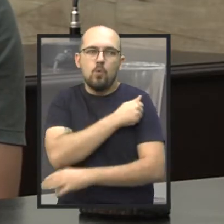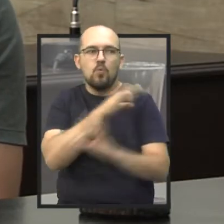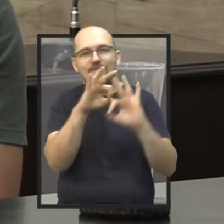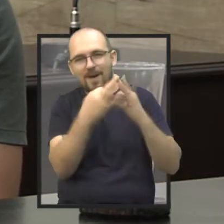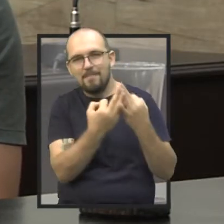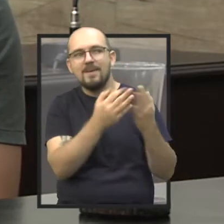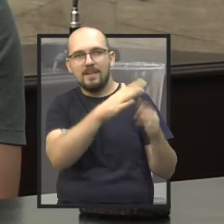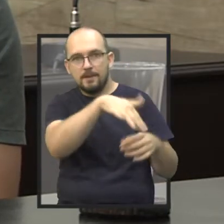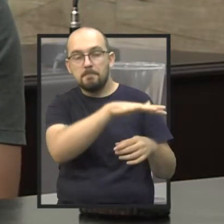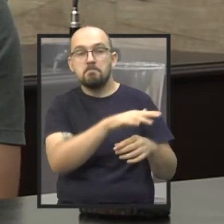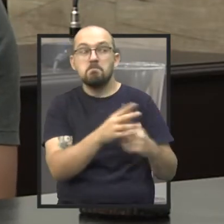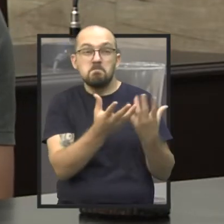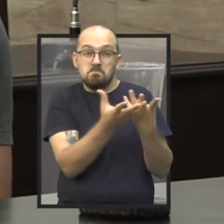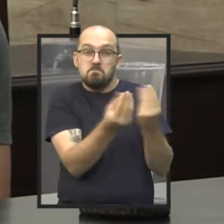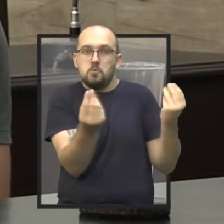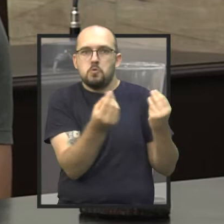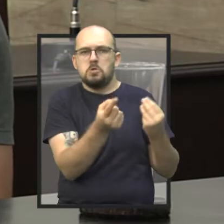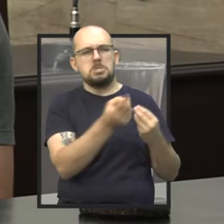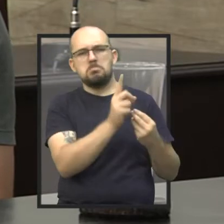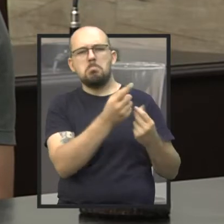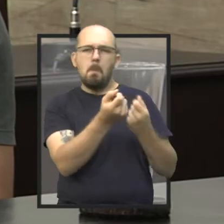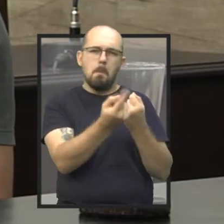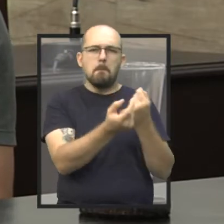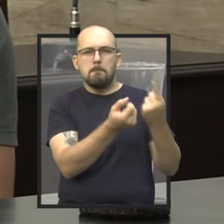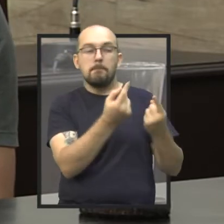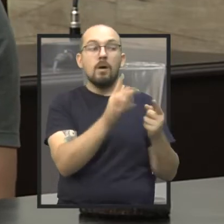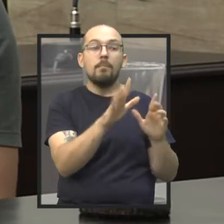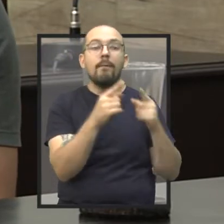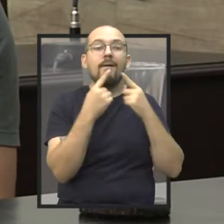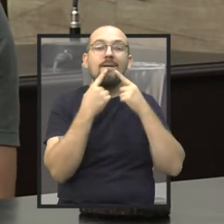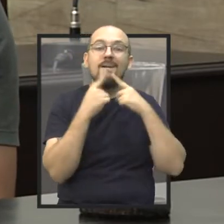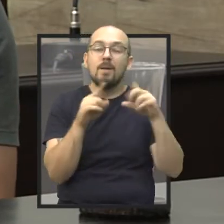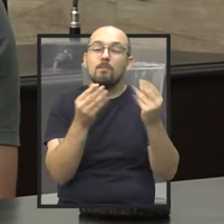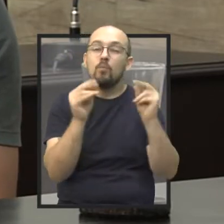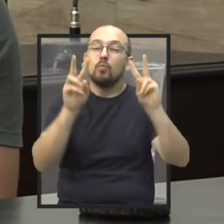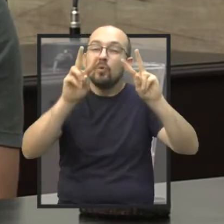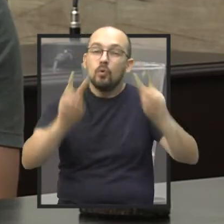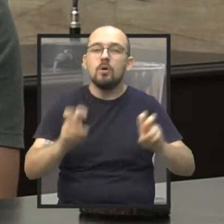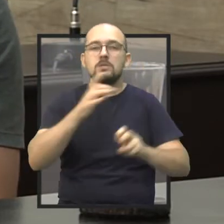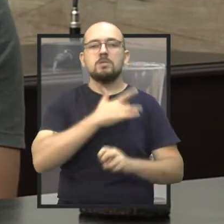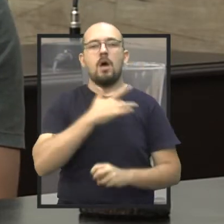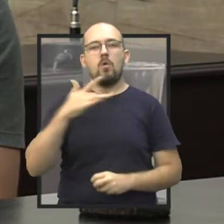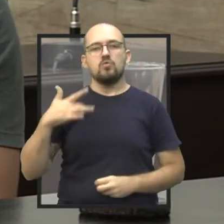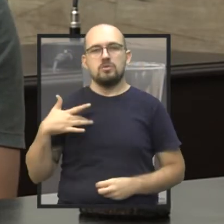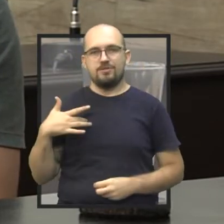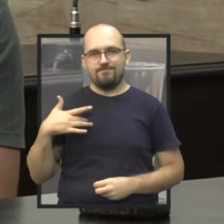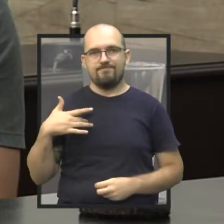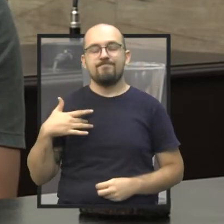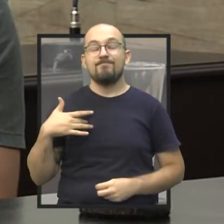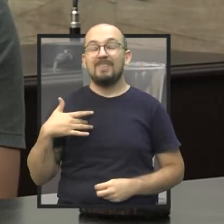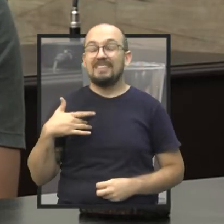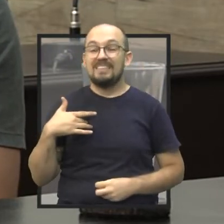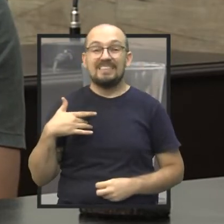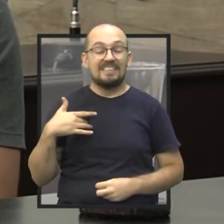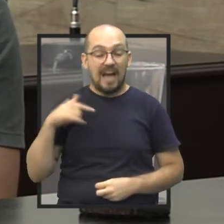familiares. Só que assim, a gente tem recebido muitas reclamações quanto à saúde. Ângelo, a saúde do município